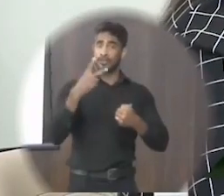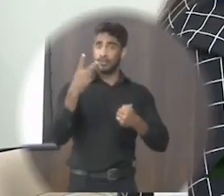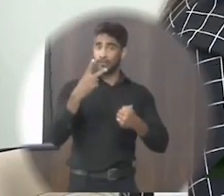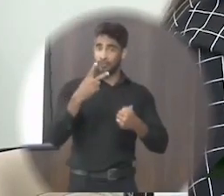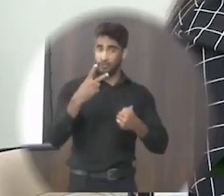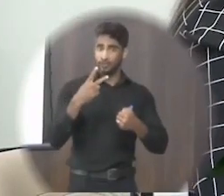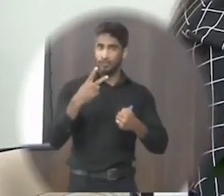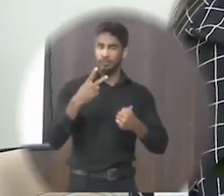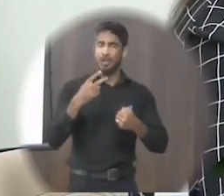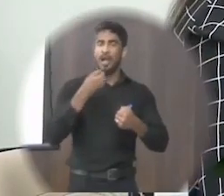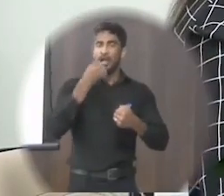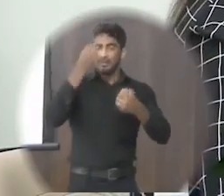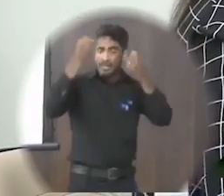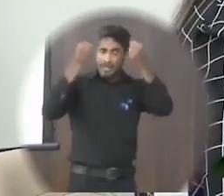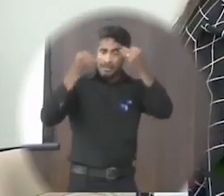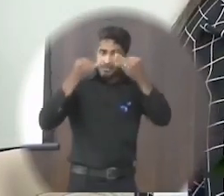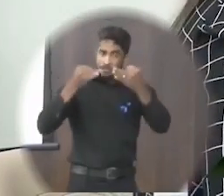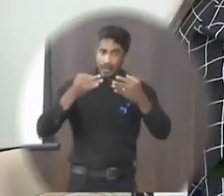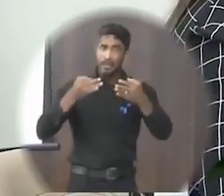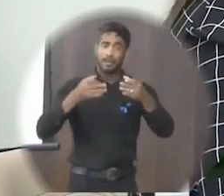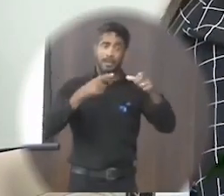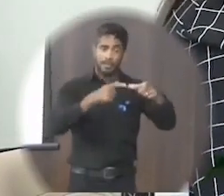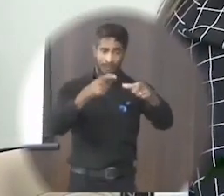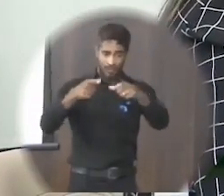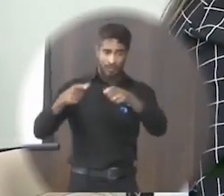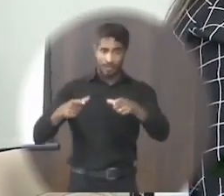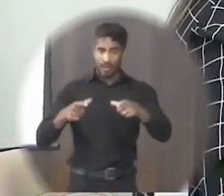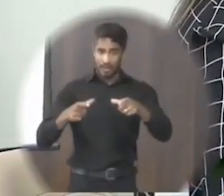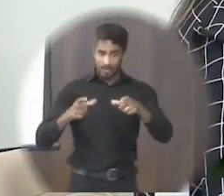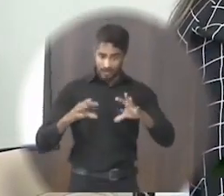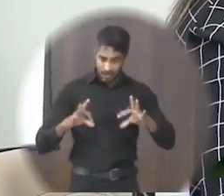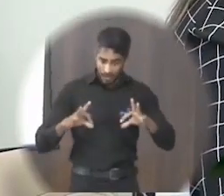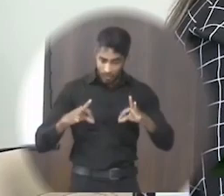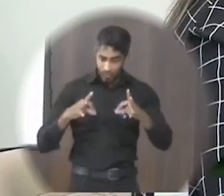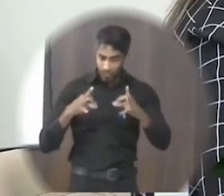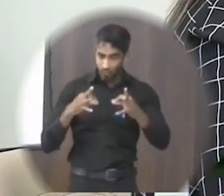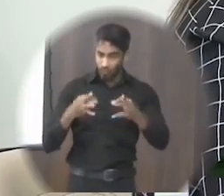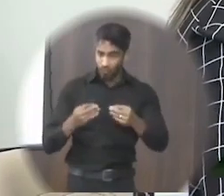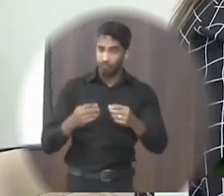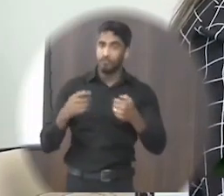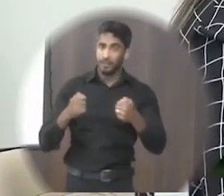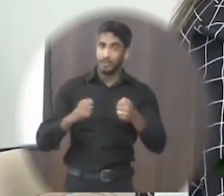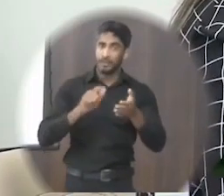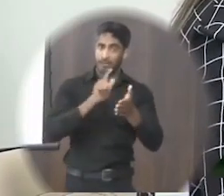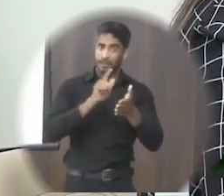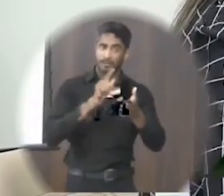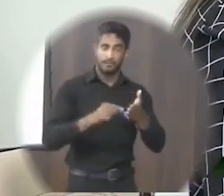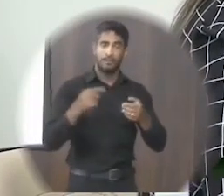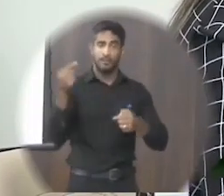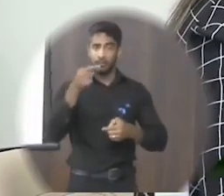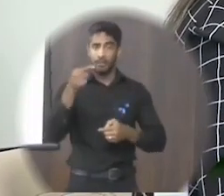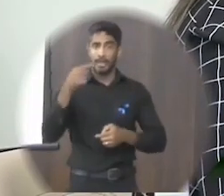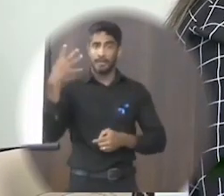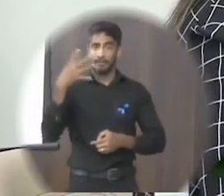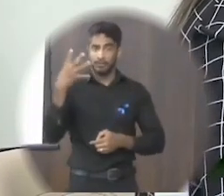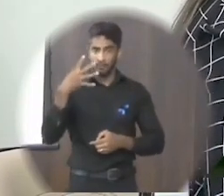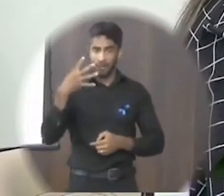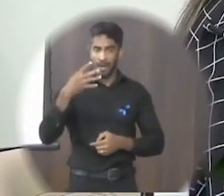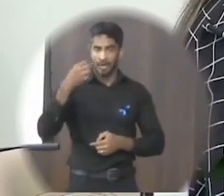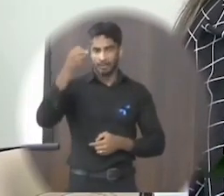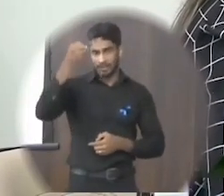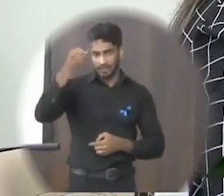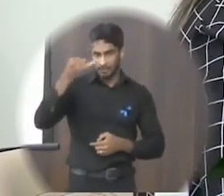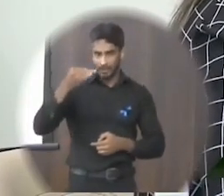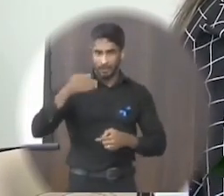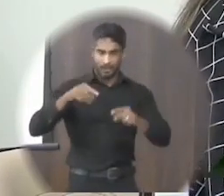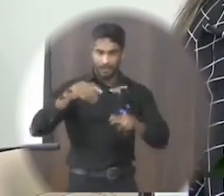urbana, eles deverão ser mantidos limpos e capinados. No parágrafo 4º, diz que os